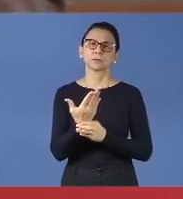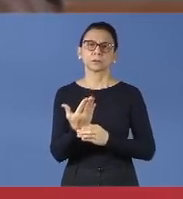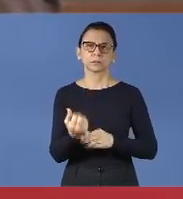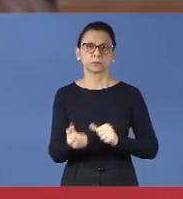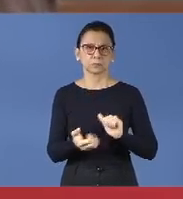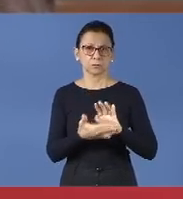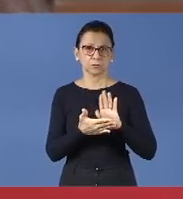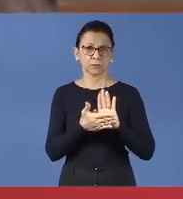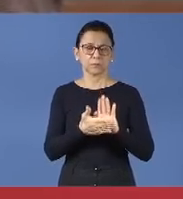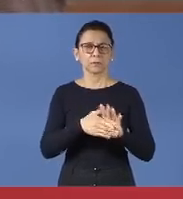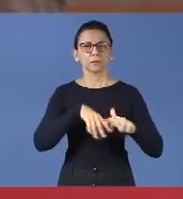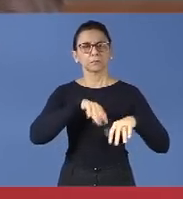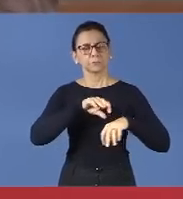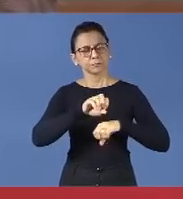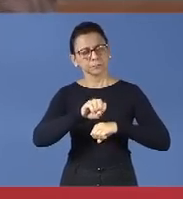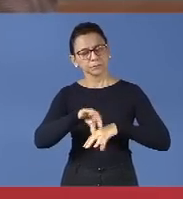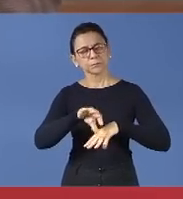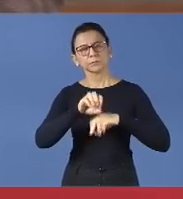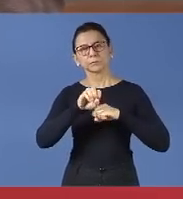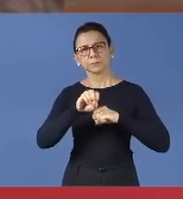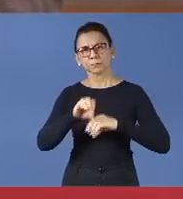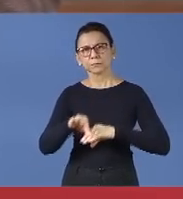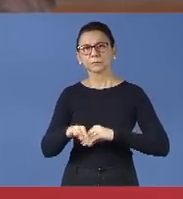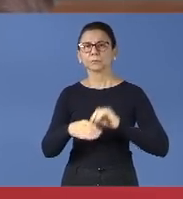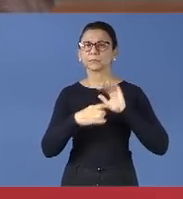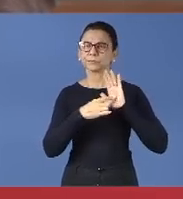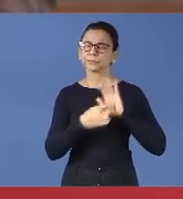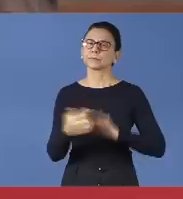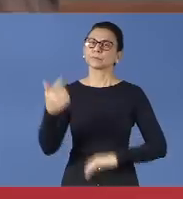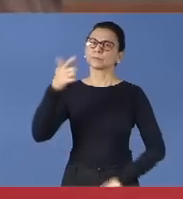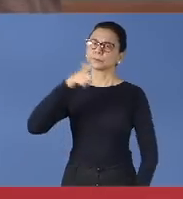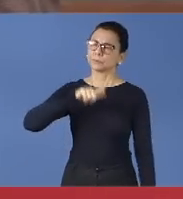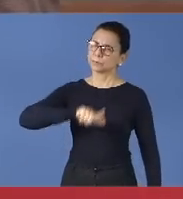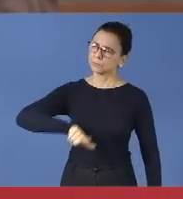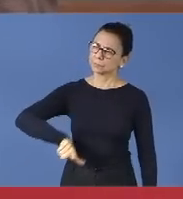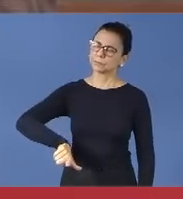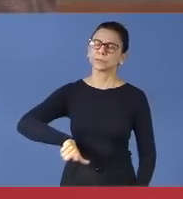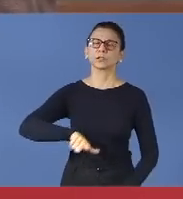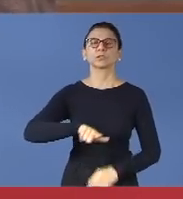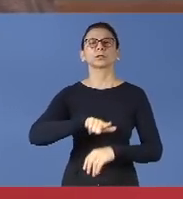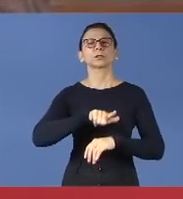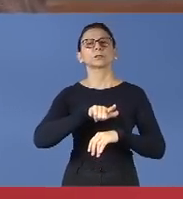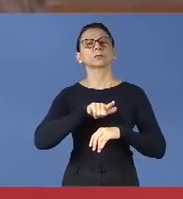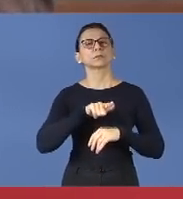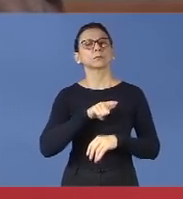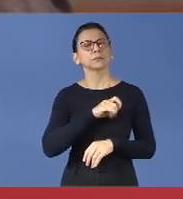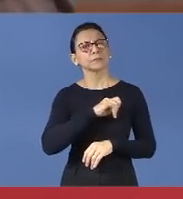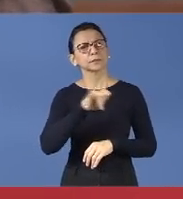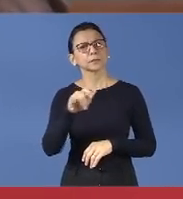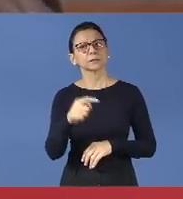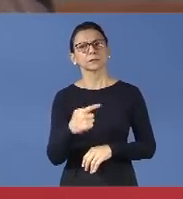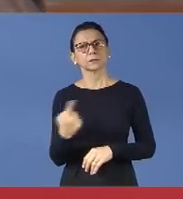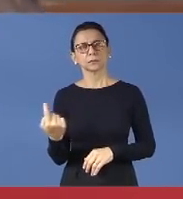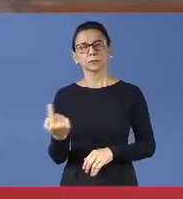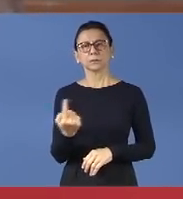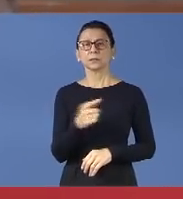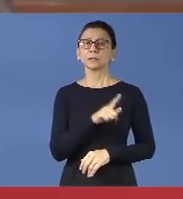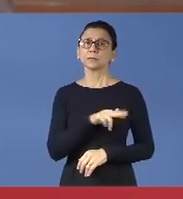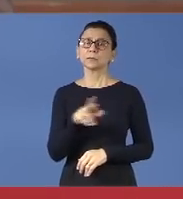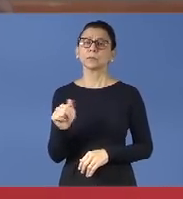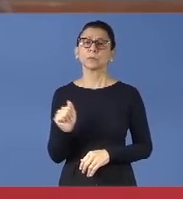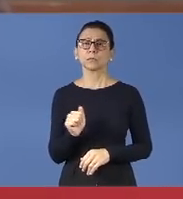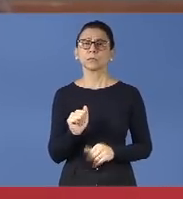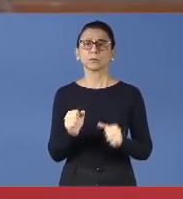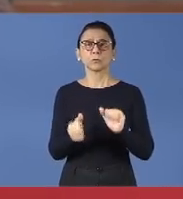Estamos ensinando, mostrando, repetindo, dizendo a todos os nossos irmãos o